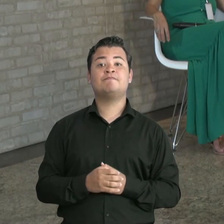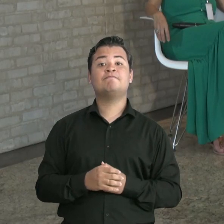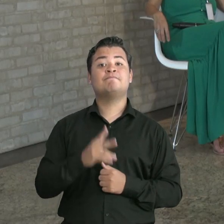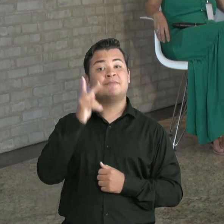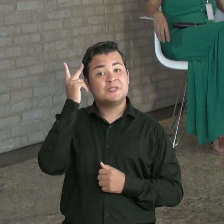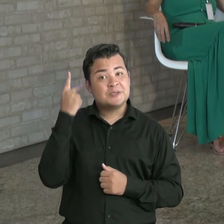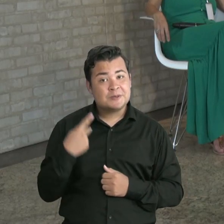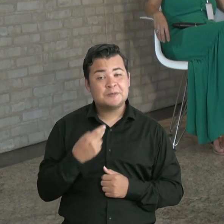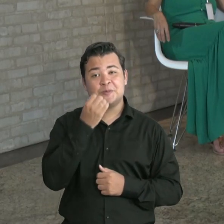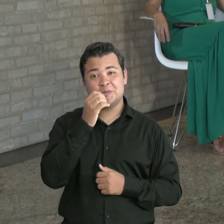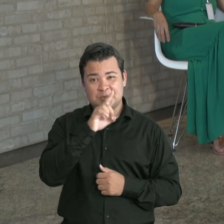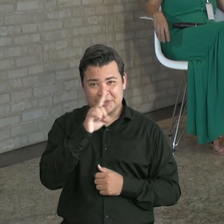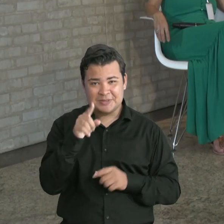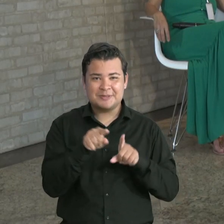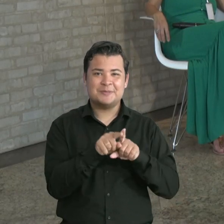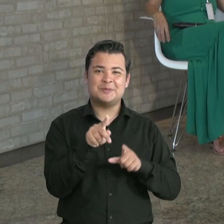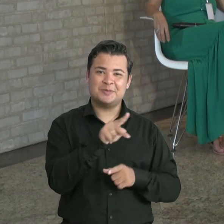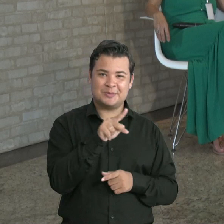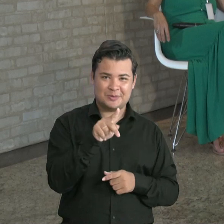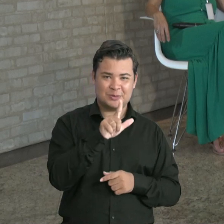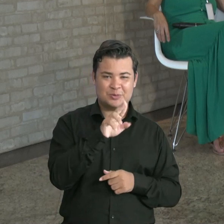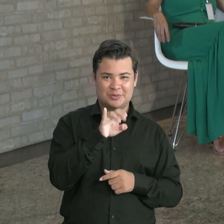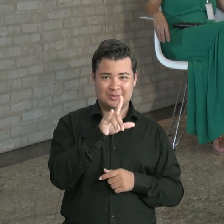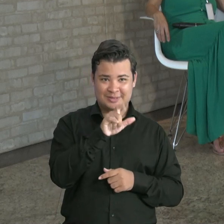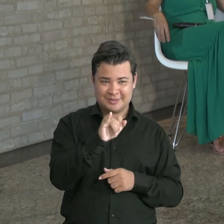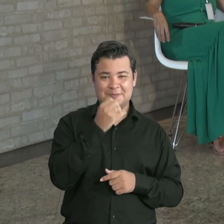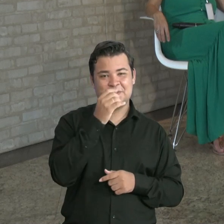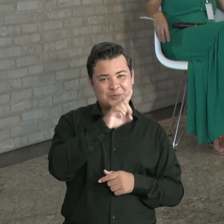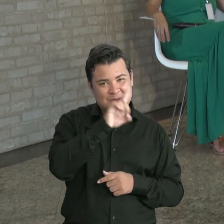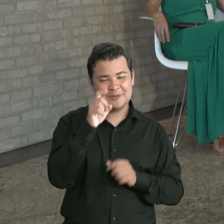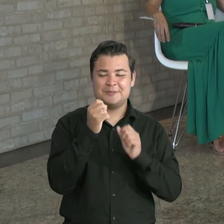dia, professora Lueli, prazer estar com vocês. Sim,